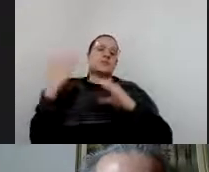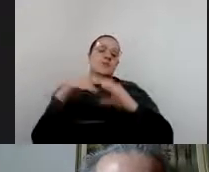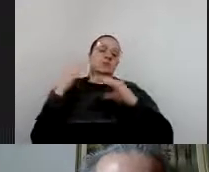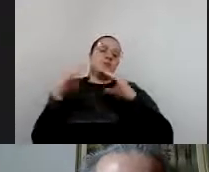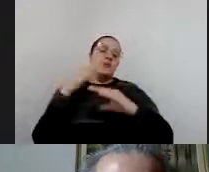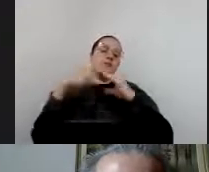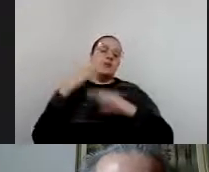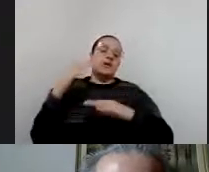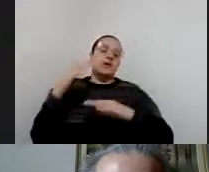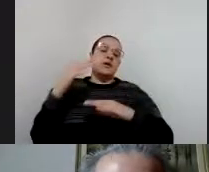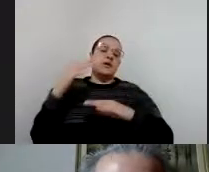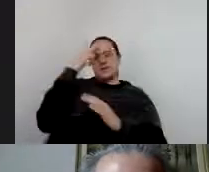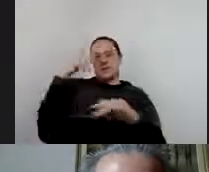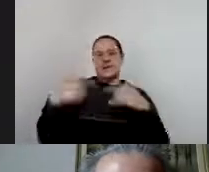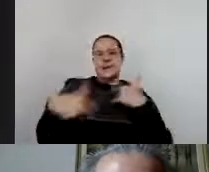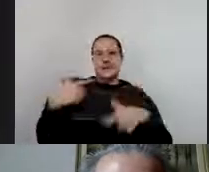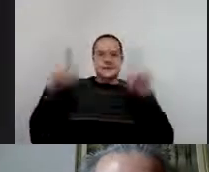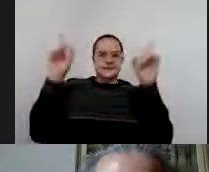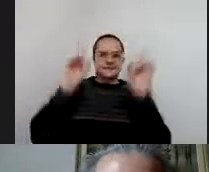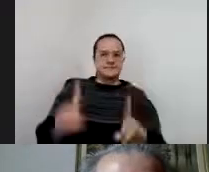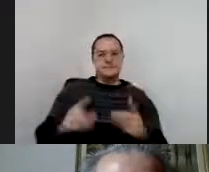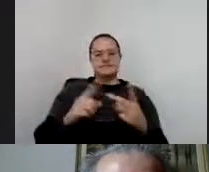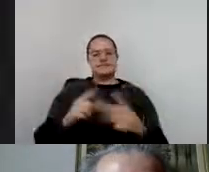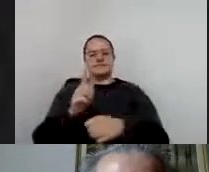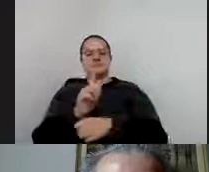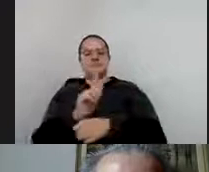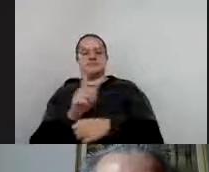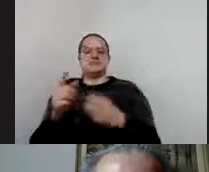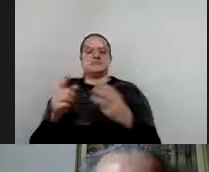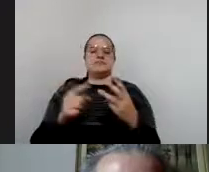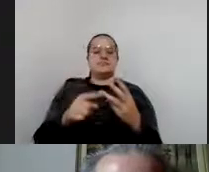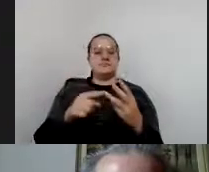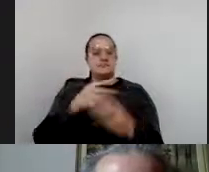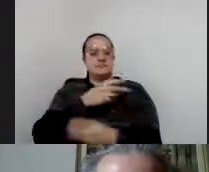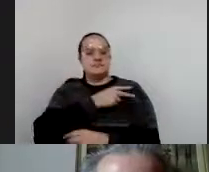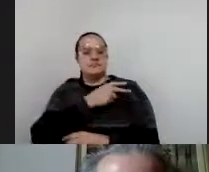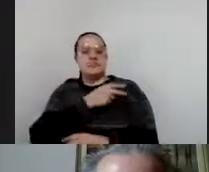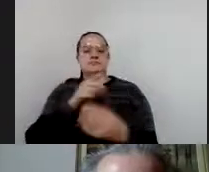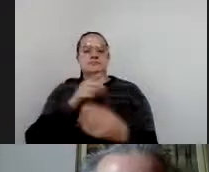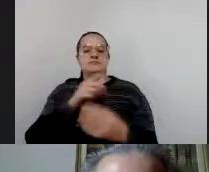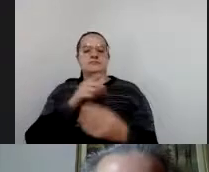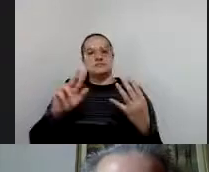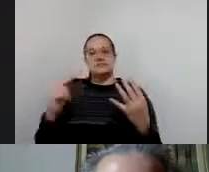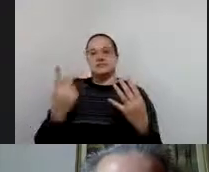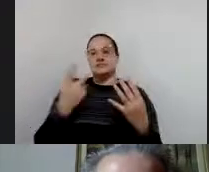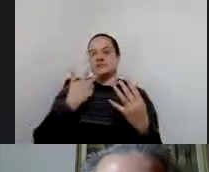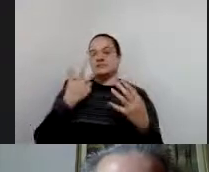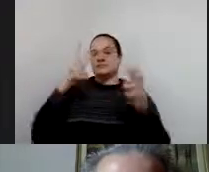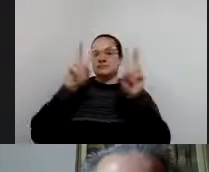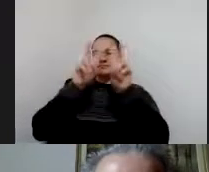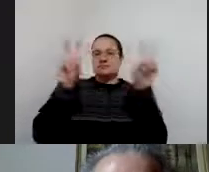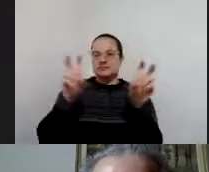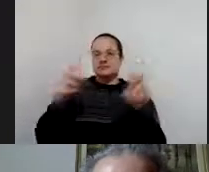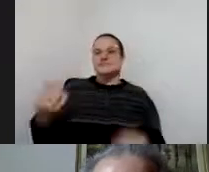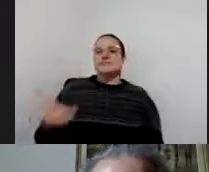de trabalhadores com deficiência, de gestores, né, de pessoas da área de RH falando, né, sobre a importância